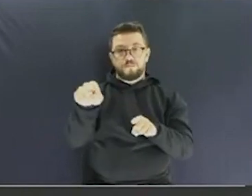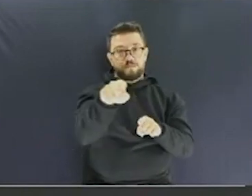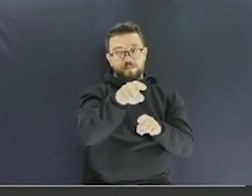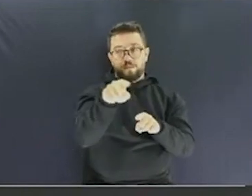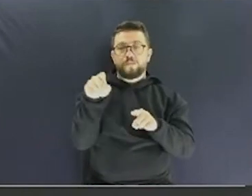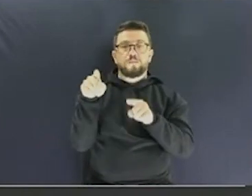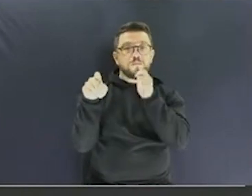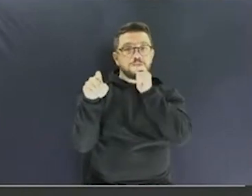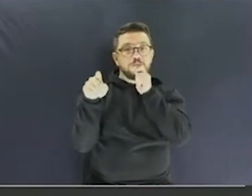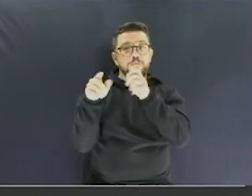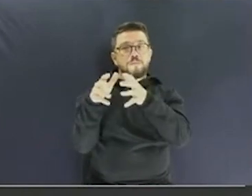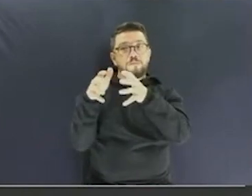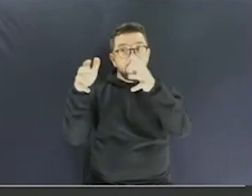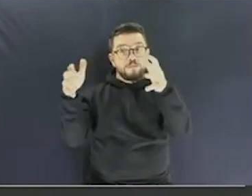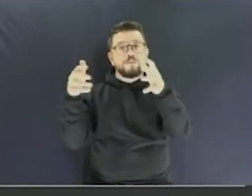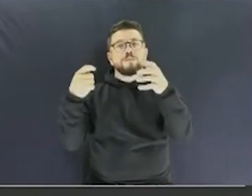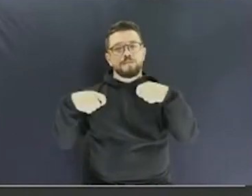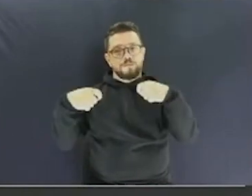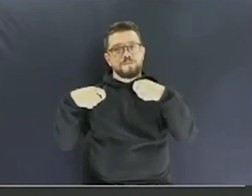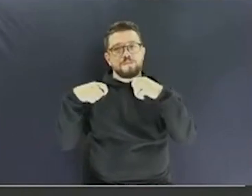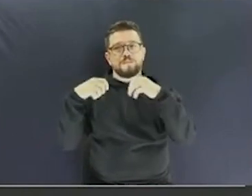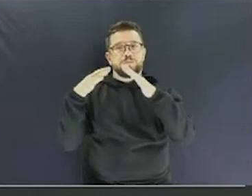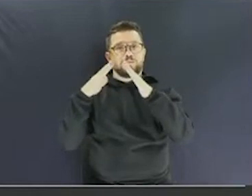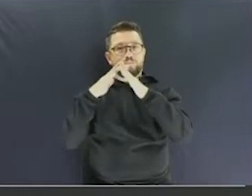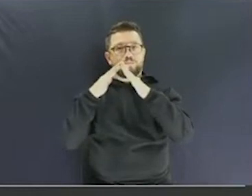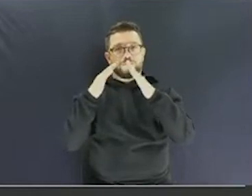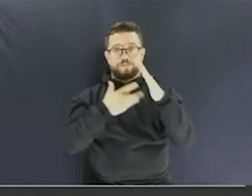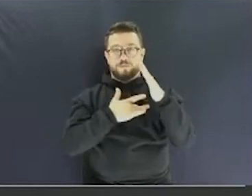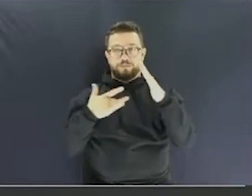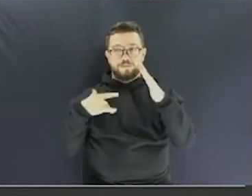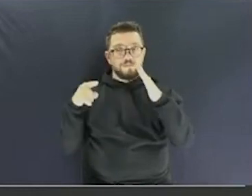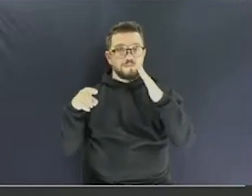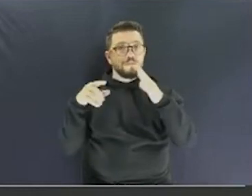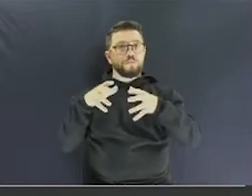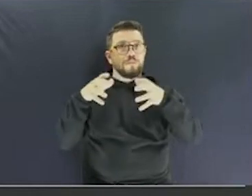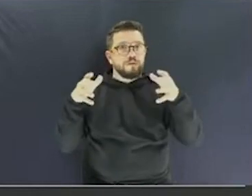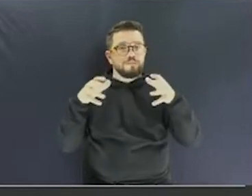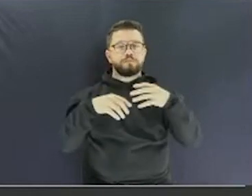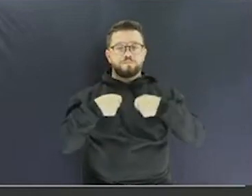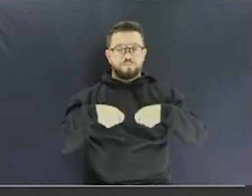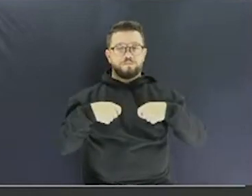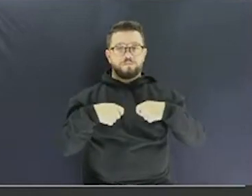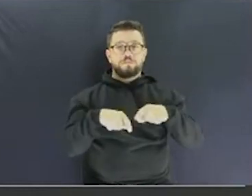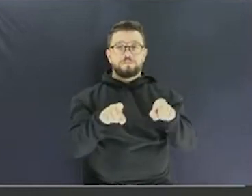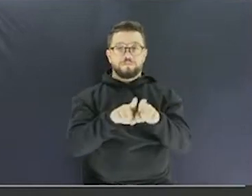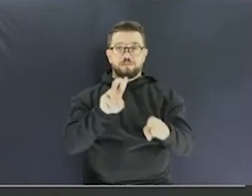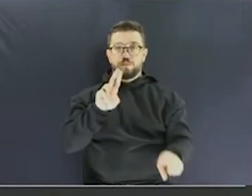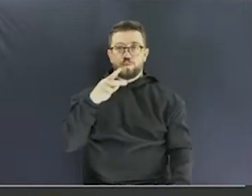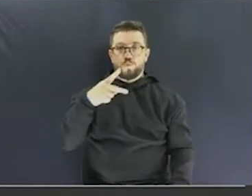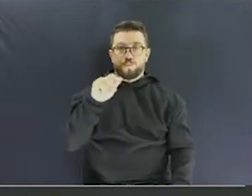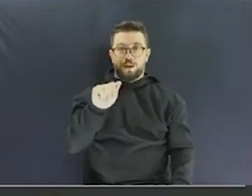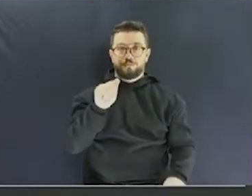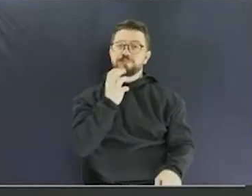dessas unidades básicas, assim como reforma das unidades já existentes, dando destaque ali para a UPA do Sítio Cercado, que foi